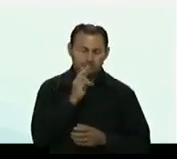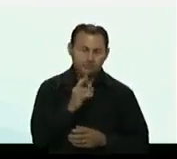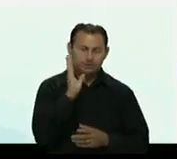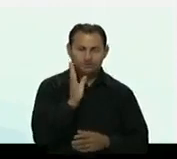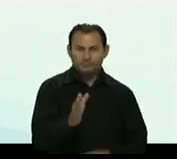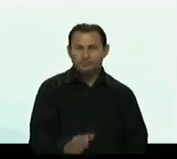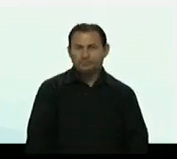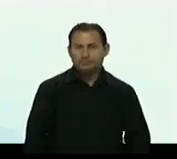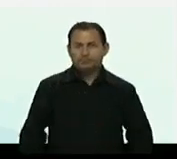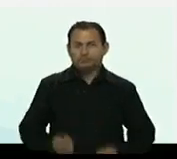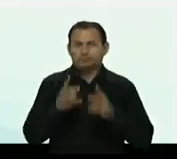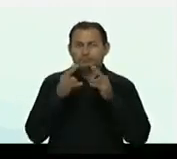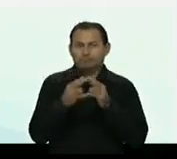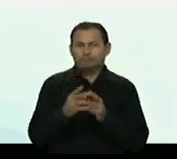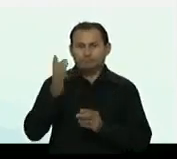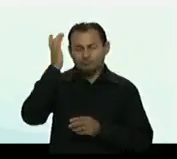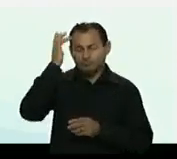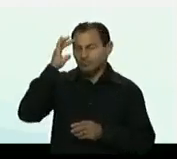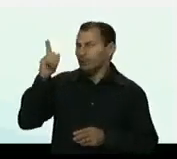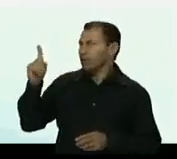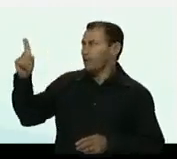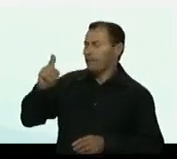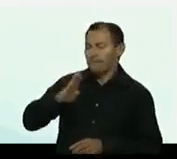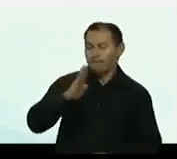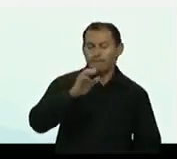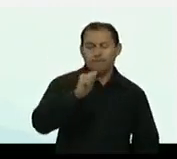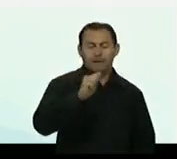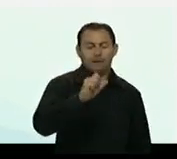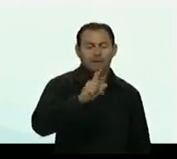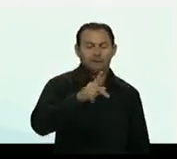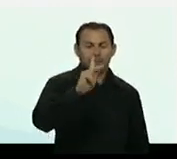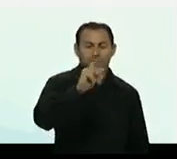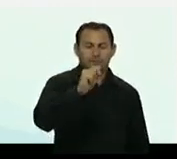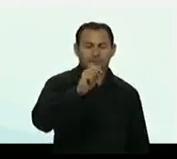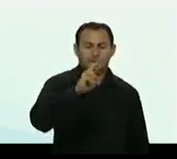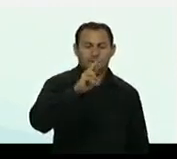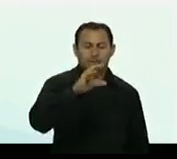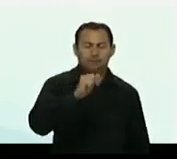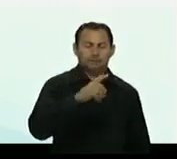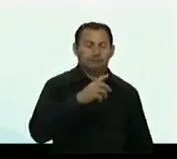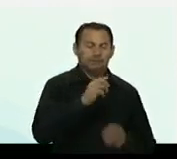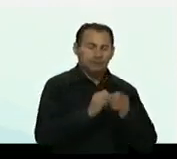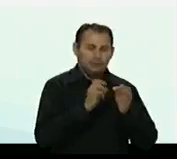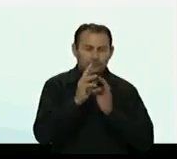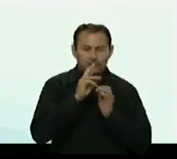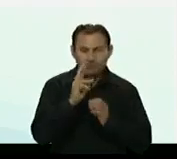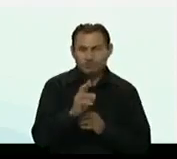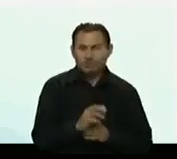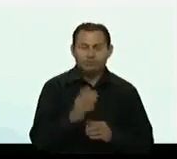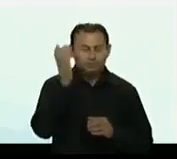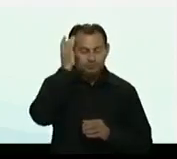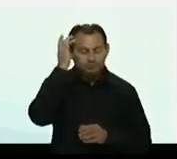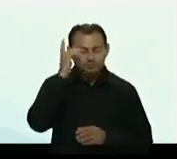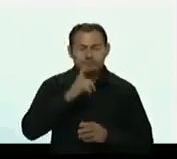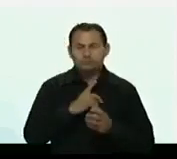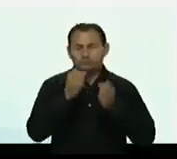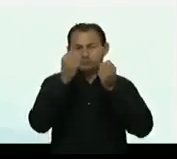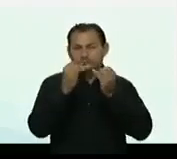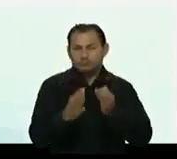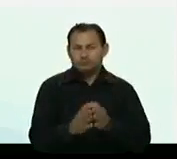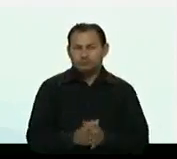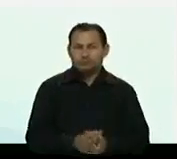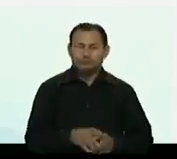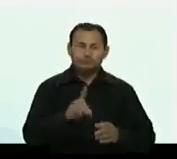resolutiva como fórmula de Bhaskara. Para resolver essa fórmula resolutiva, veja que nós temos um discriminante